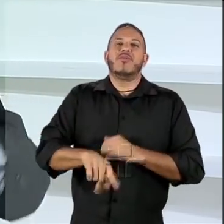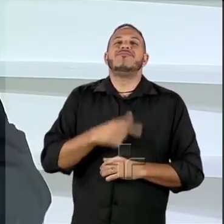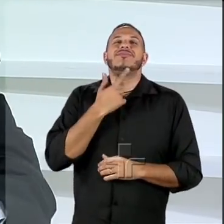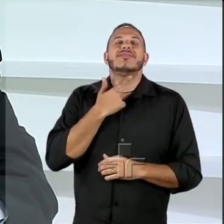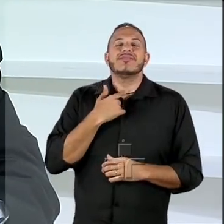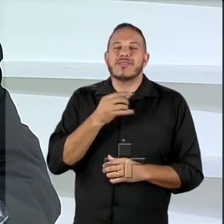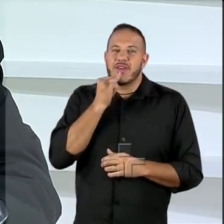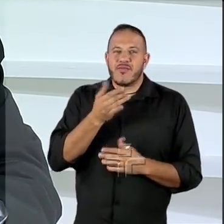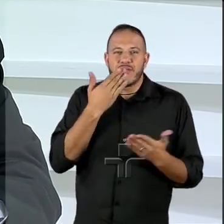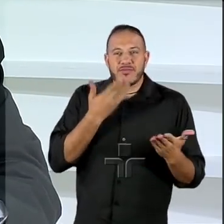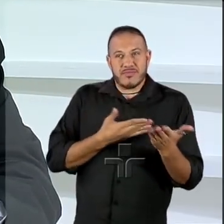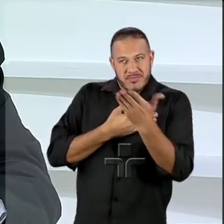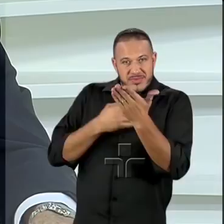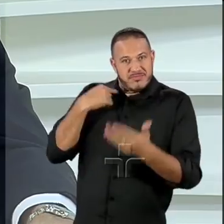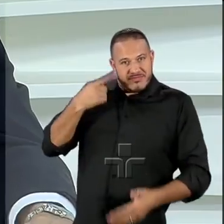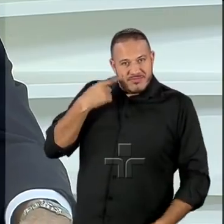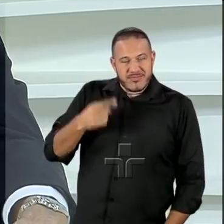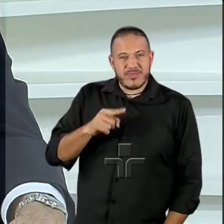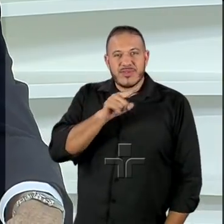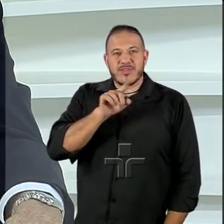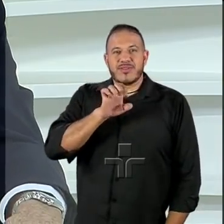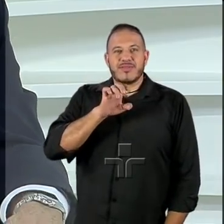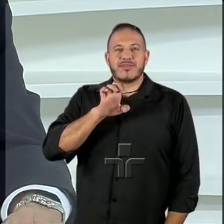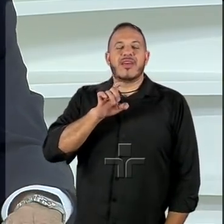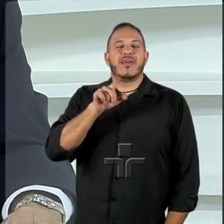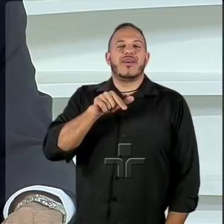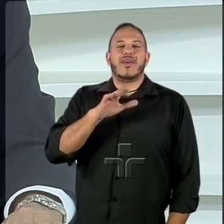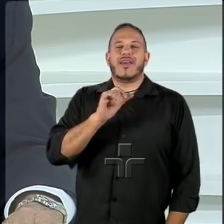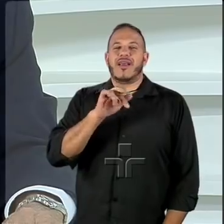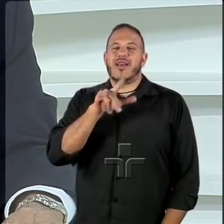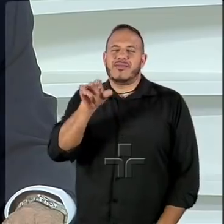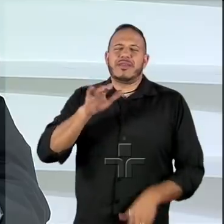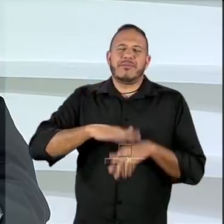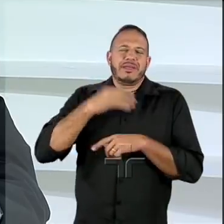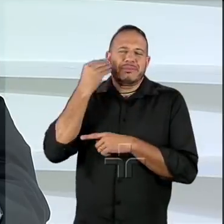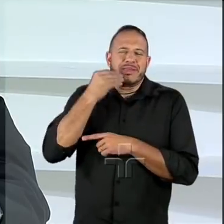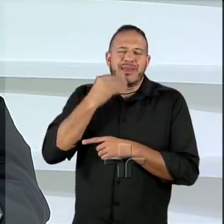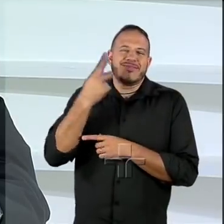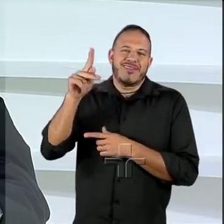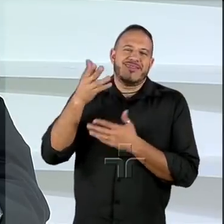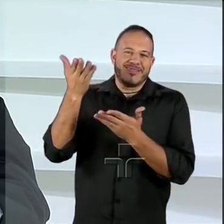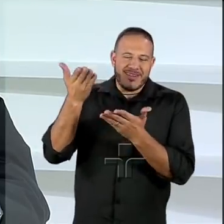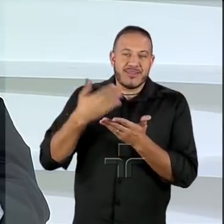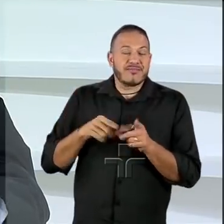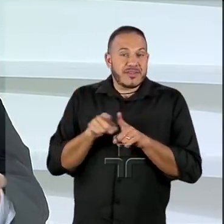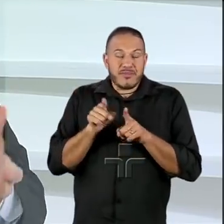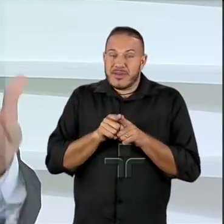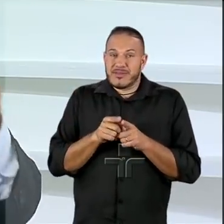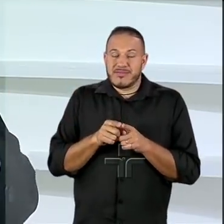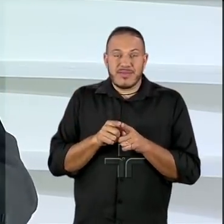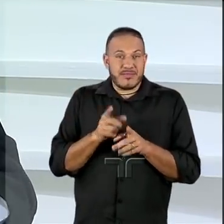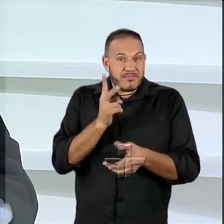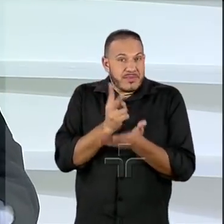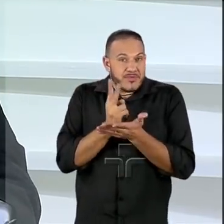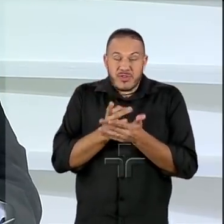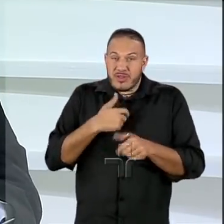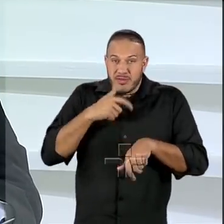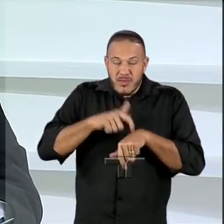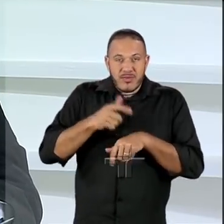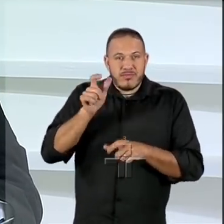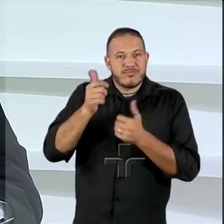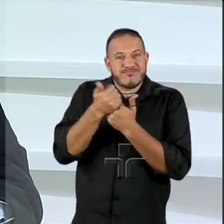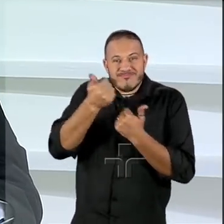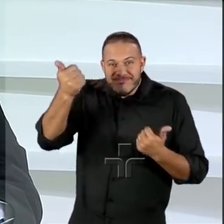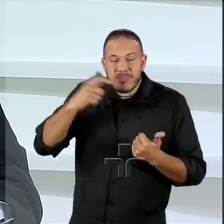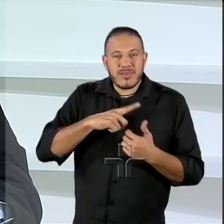passo a palavra ao doutor Zé Carlos, que tem muito mais experiência naquele plenário, que, ao mesmo tempo, os ministros dispõem de poderes